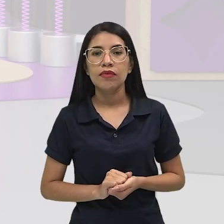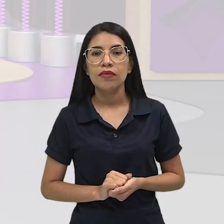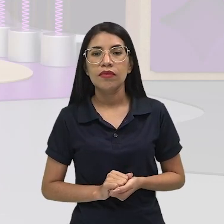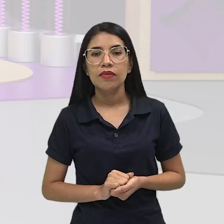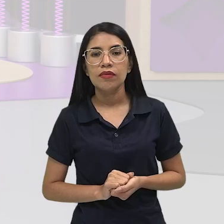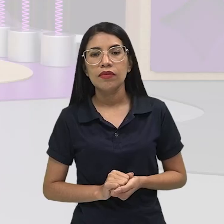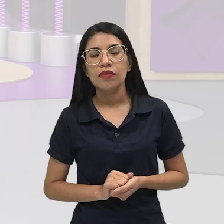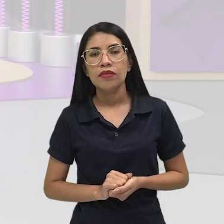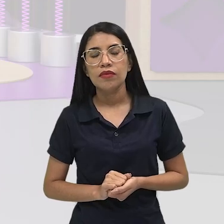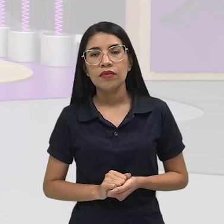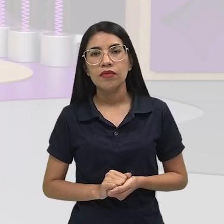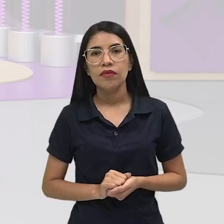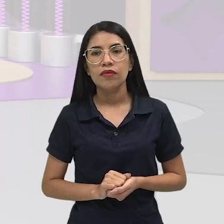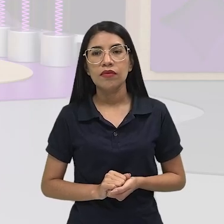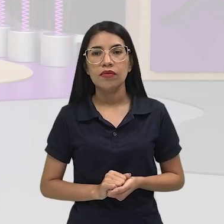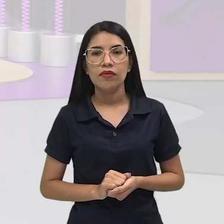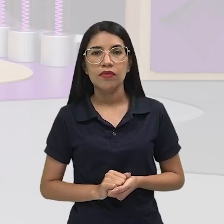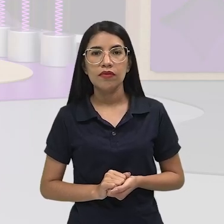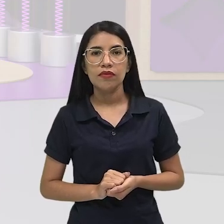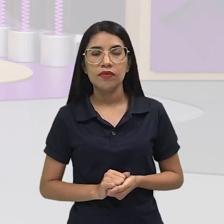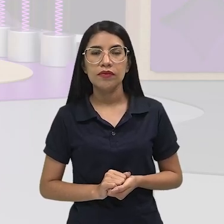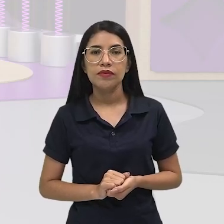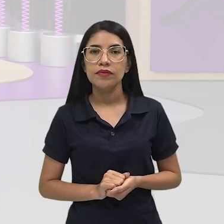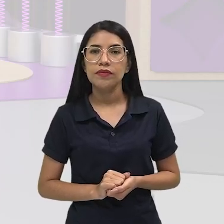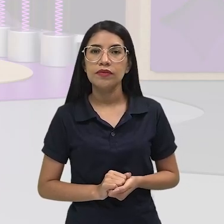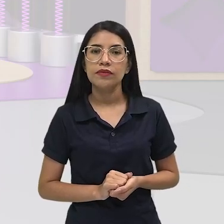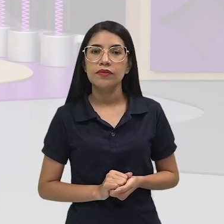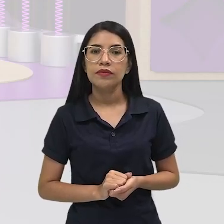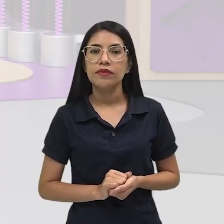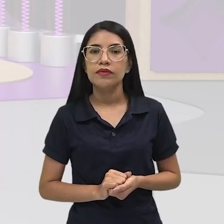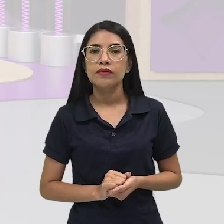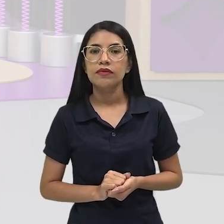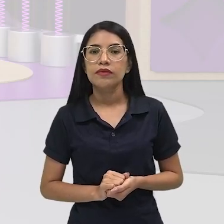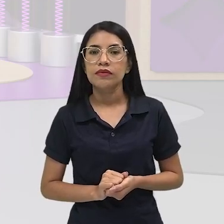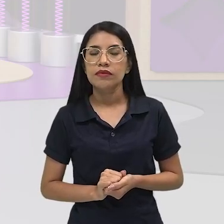tudo que está na cercadura